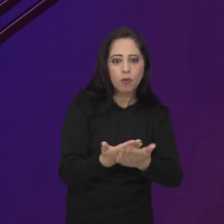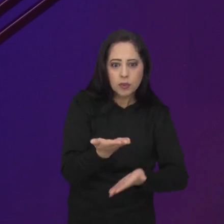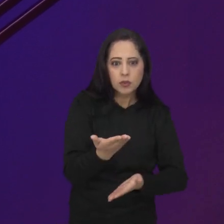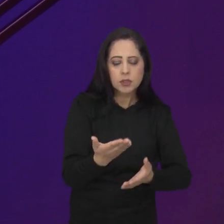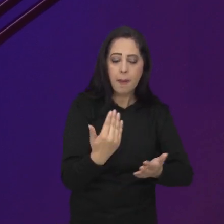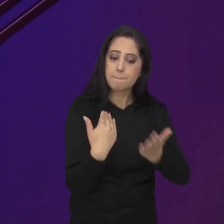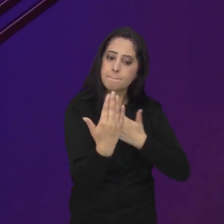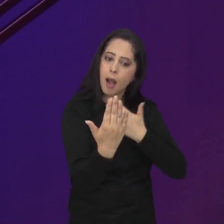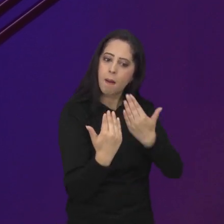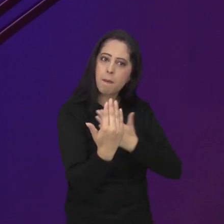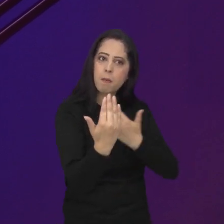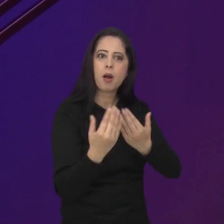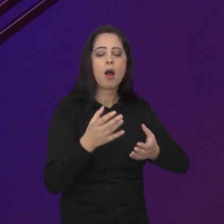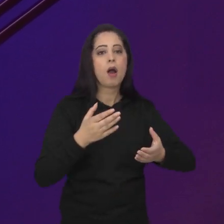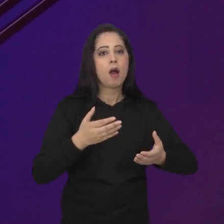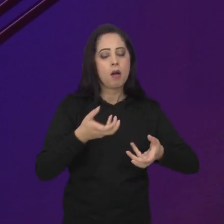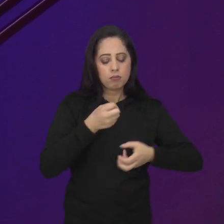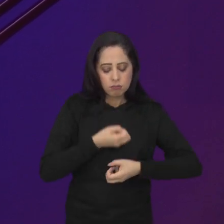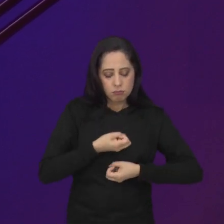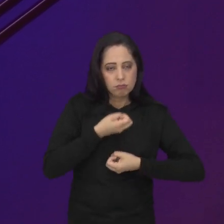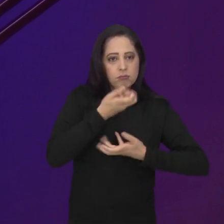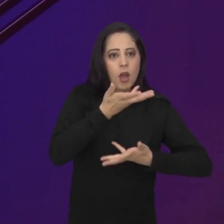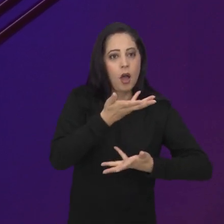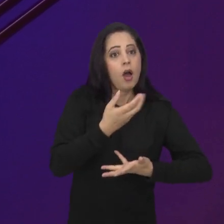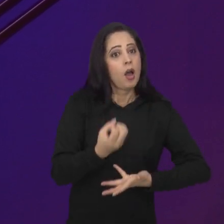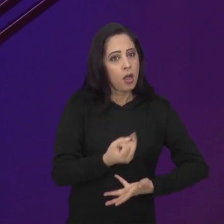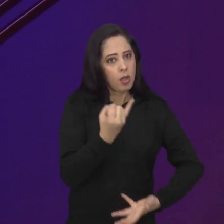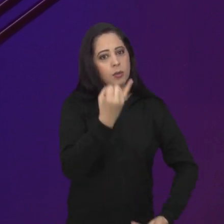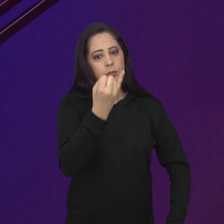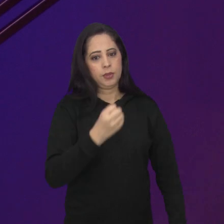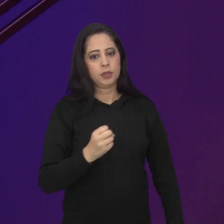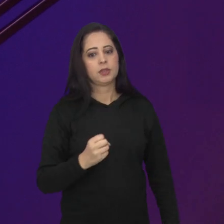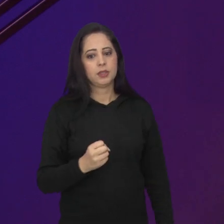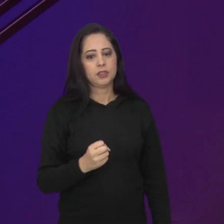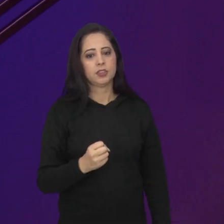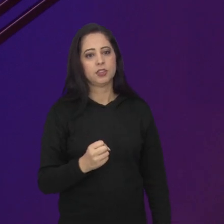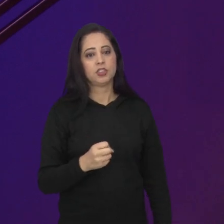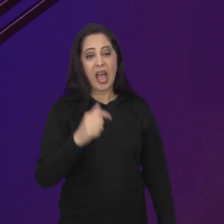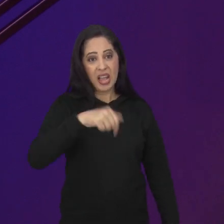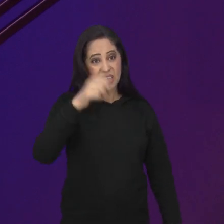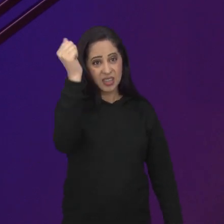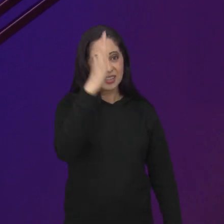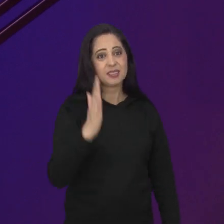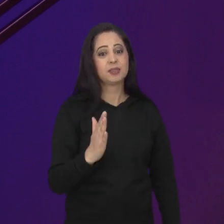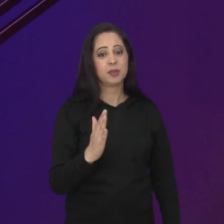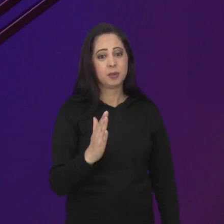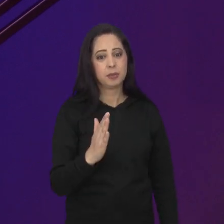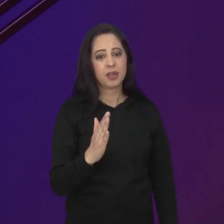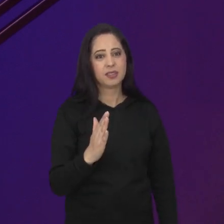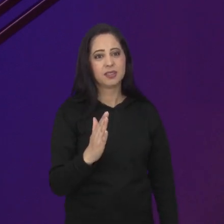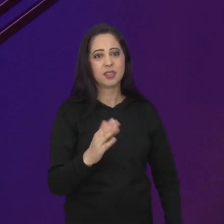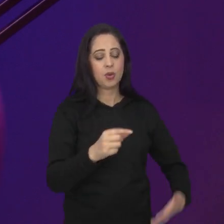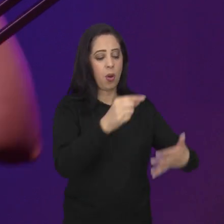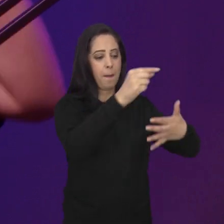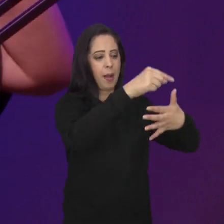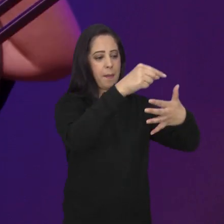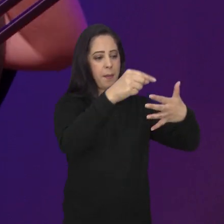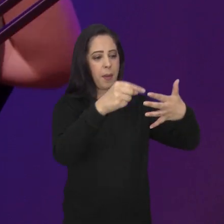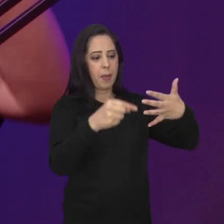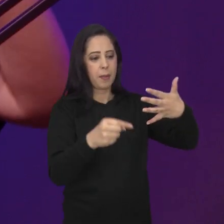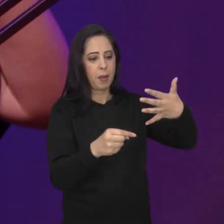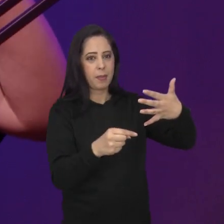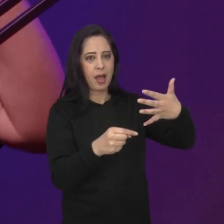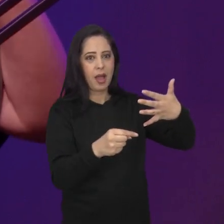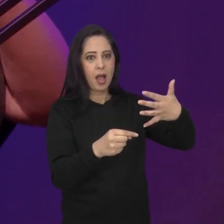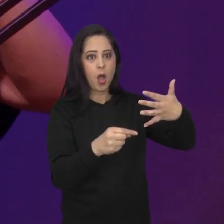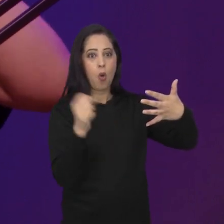profissionais com quem ele possa também se abrir. Isso é muito importante. E o Brasil, tá no ranking,